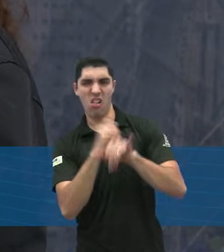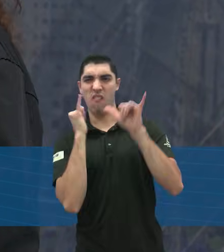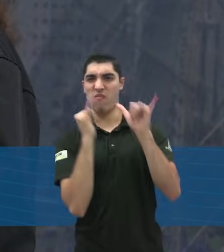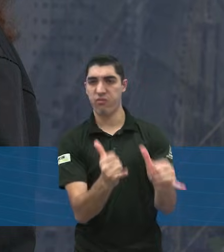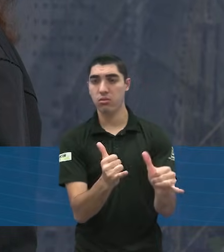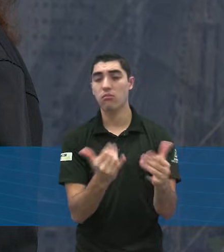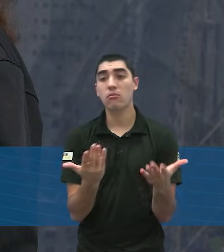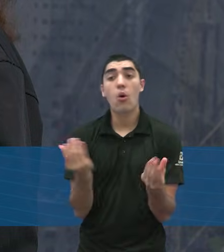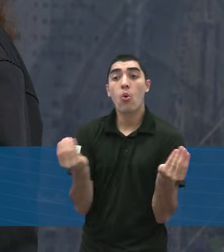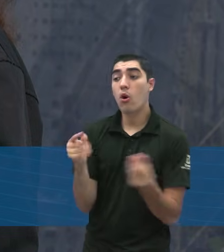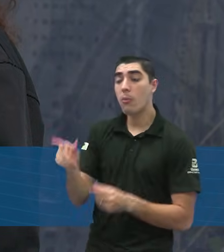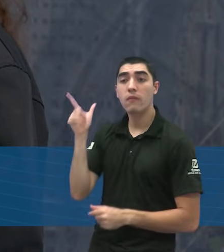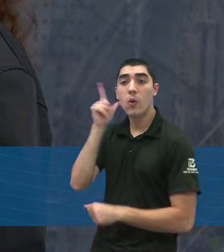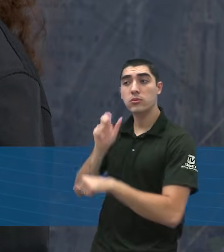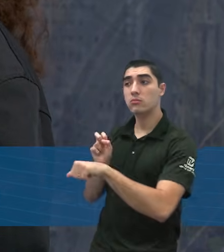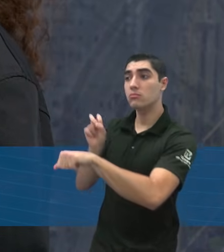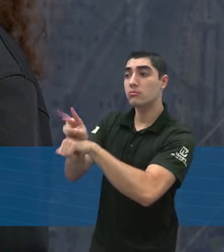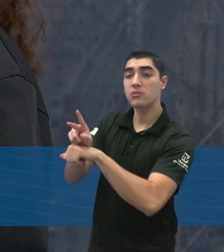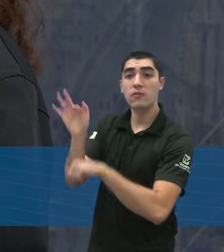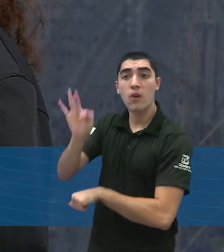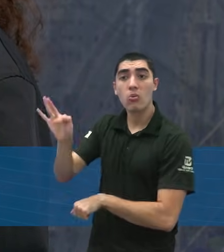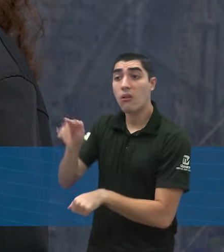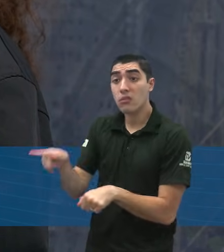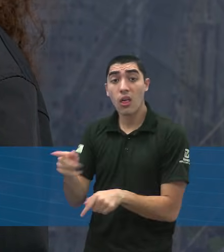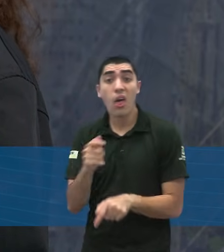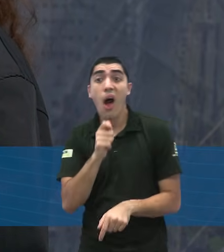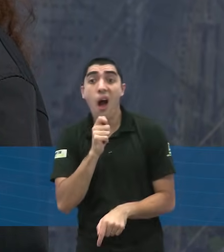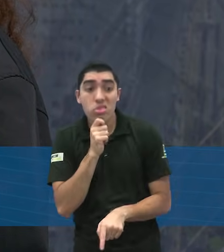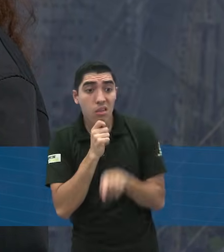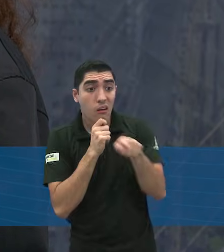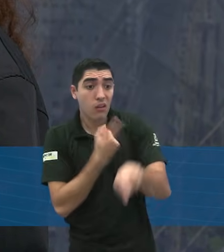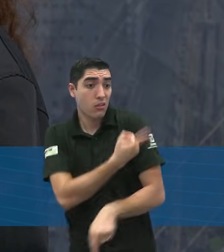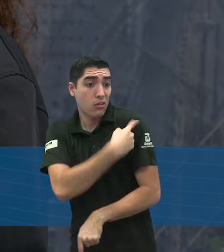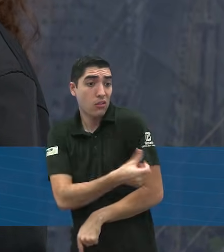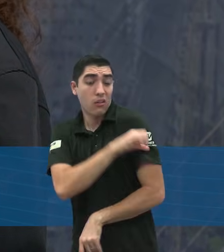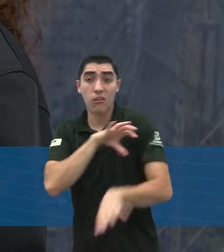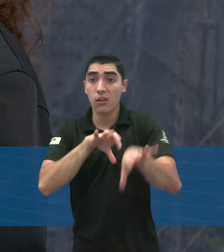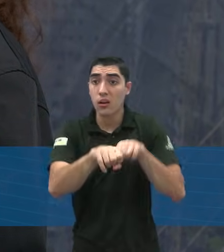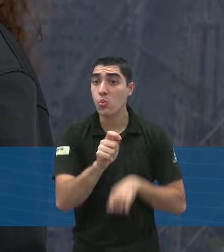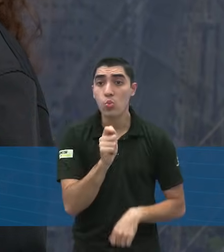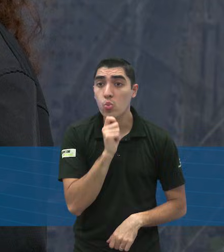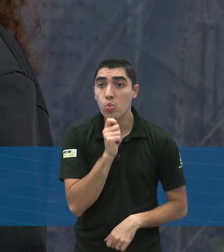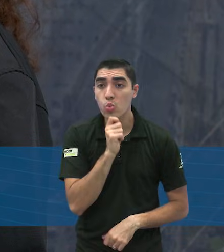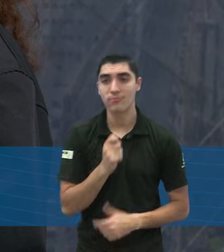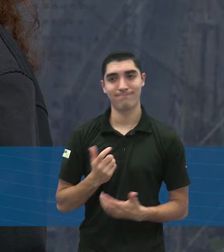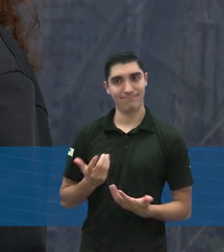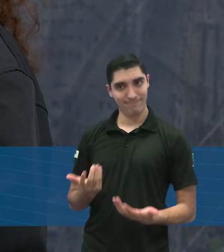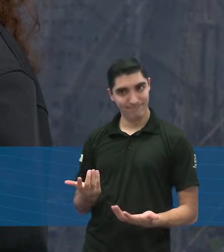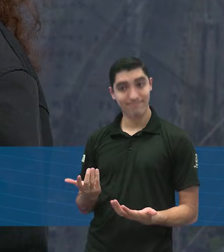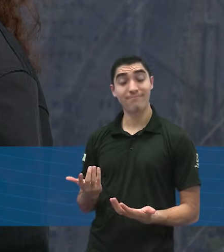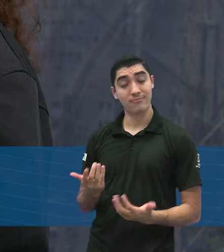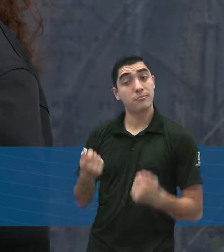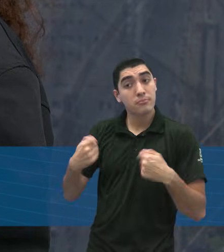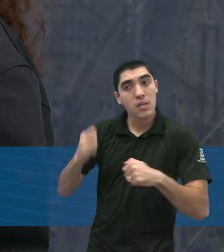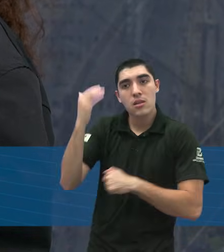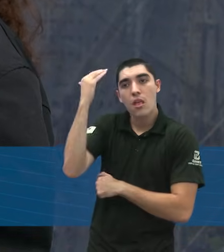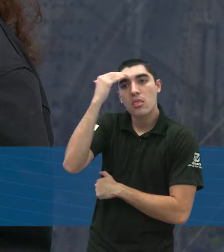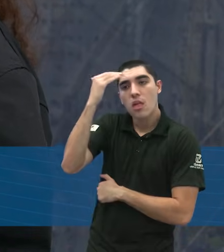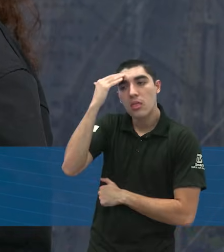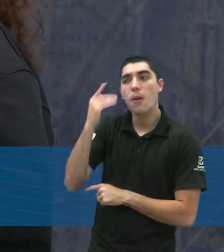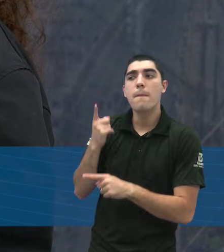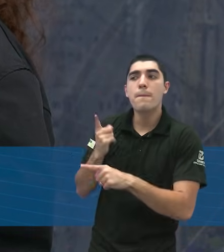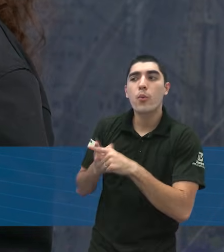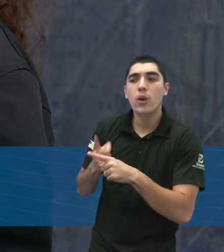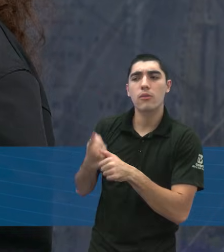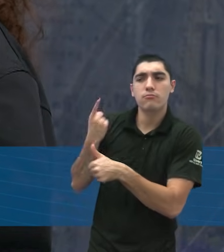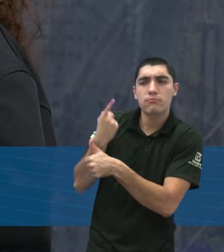as pessoas vão chegar na universidade se elas não estão nem terminando o ensino básico? Com certeza. Então, a gente precisa entender todos os